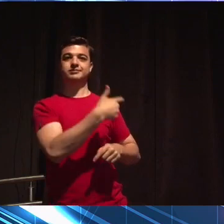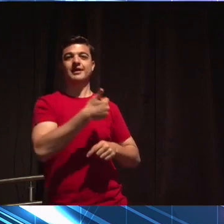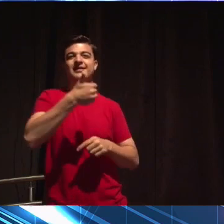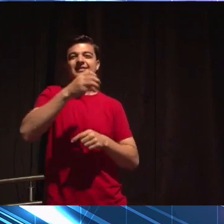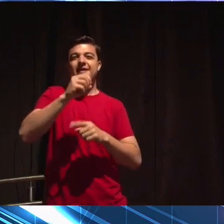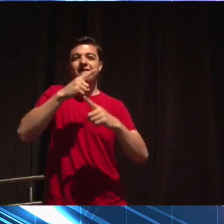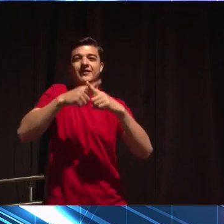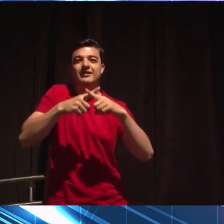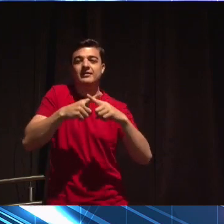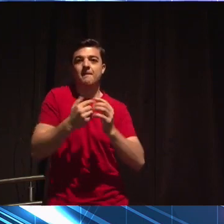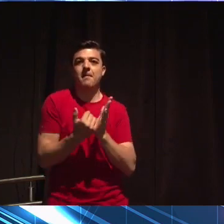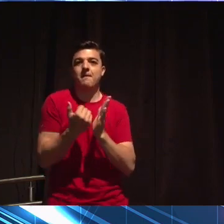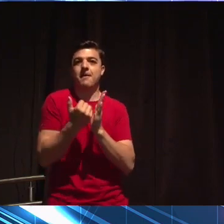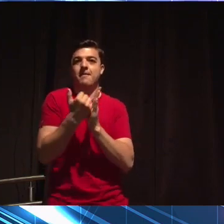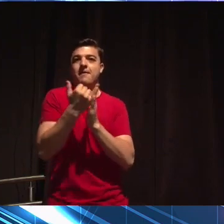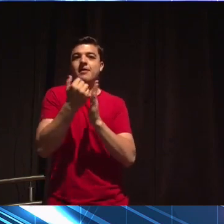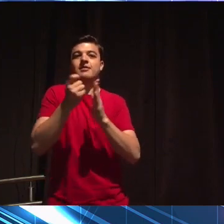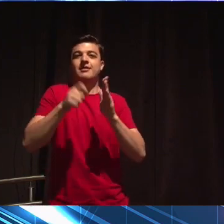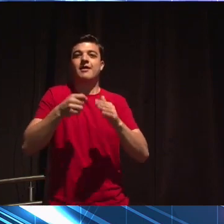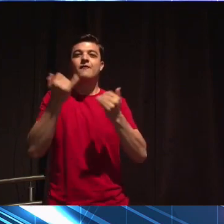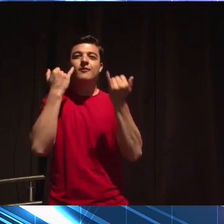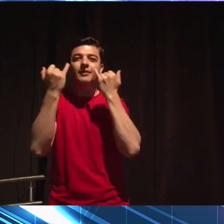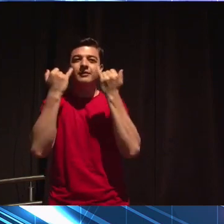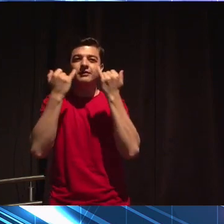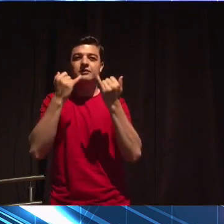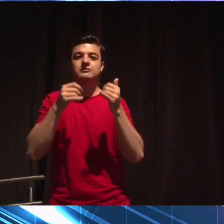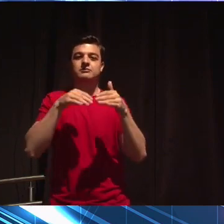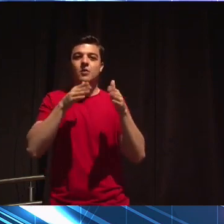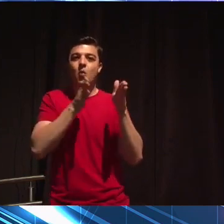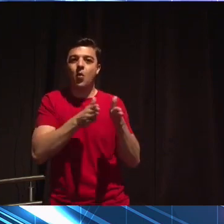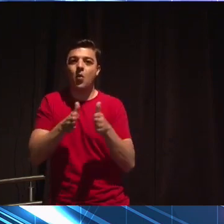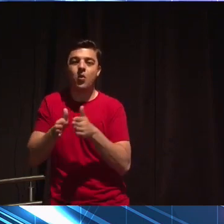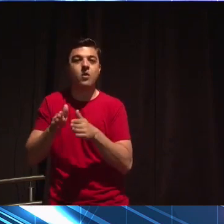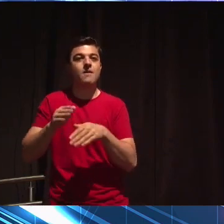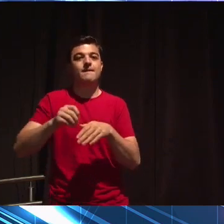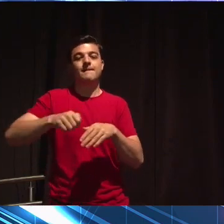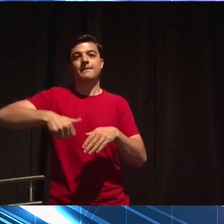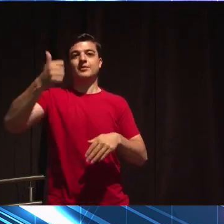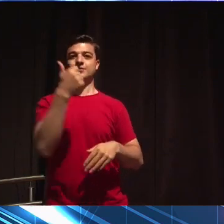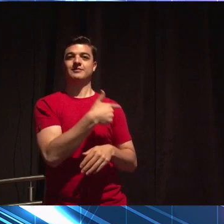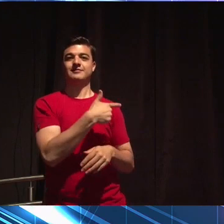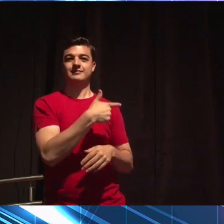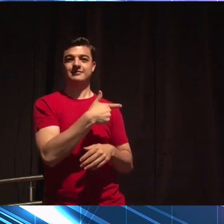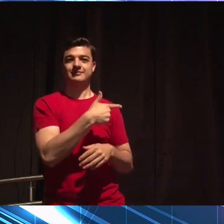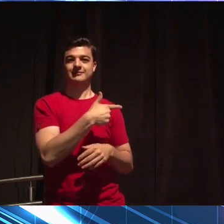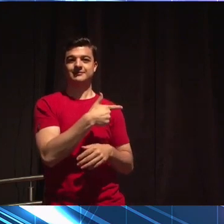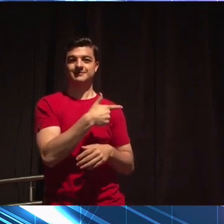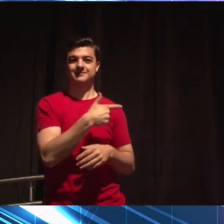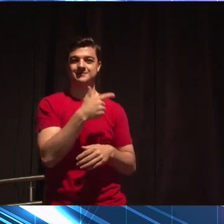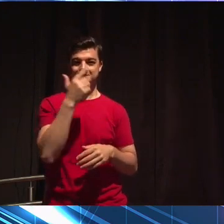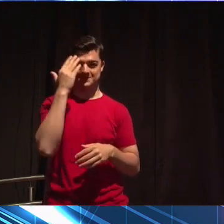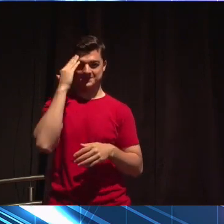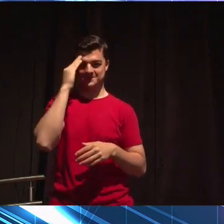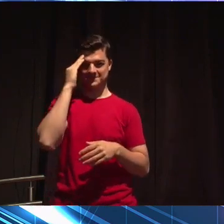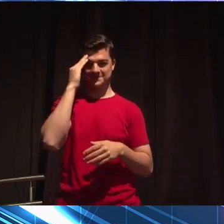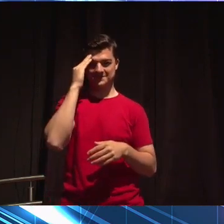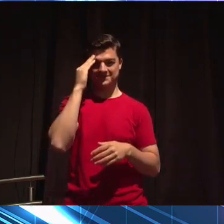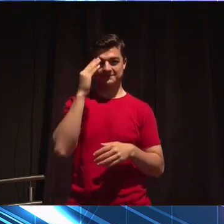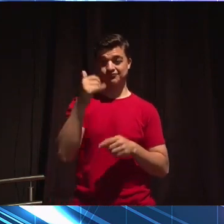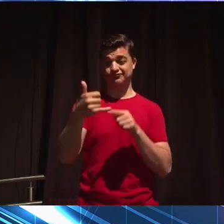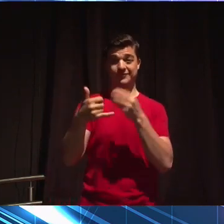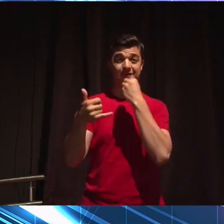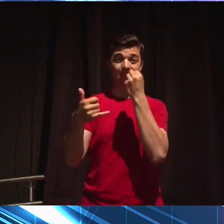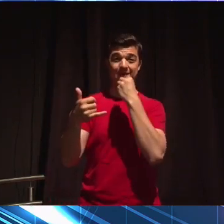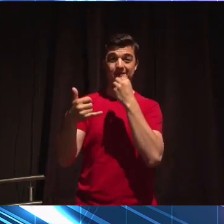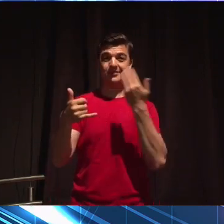vezes mais capacidade de processamento do que o supercomputador, que mudou a forma como se percebe a relação entre máquina e homem. E